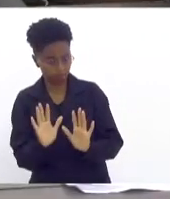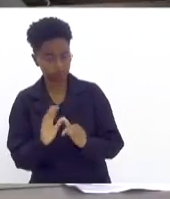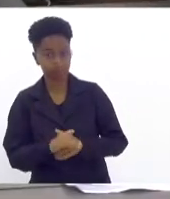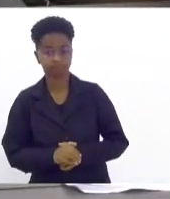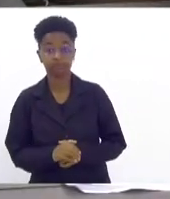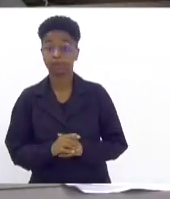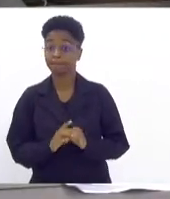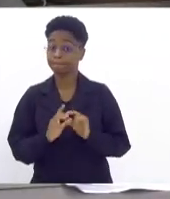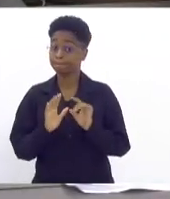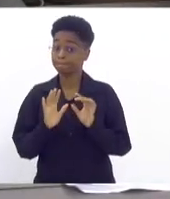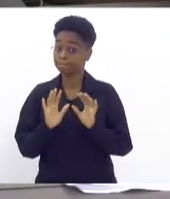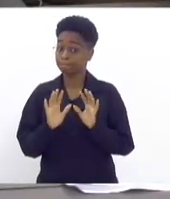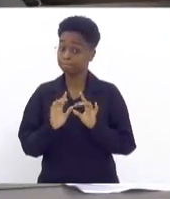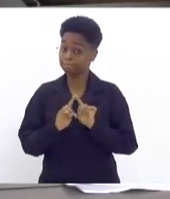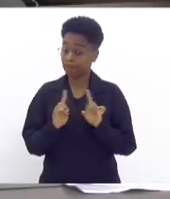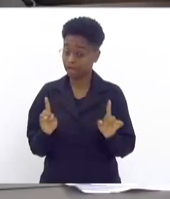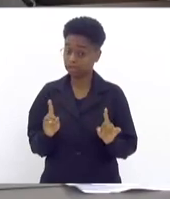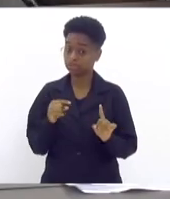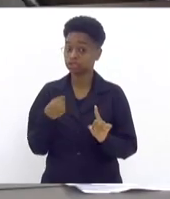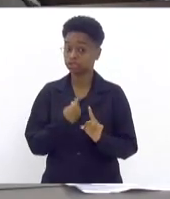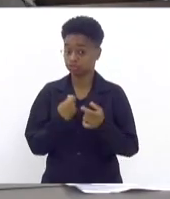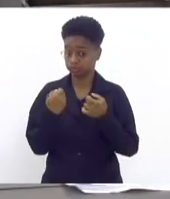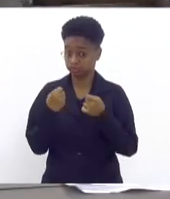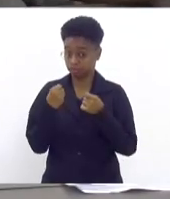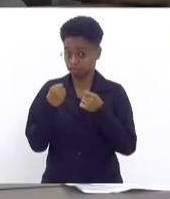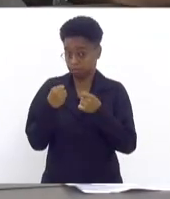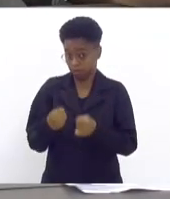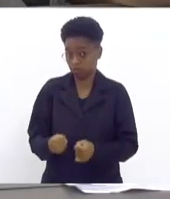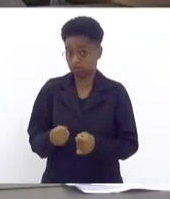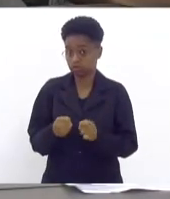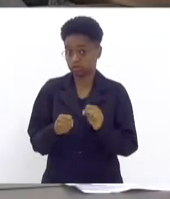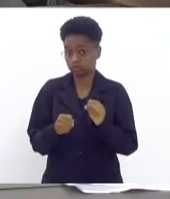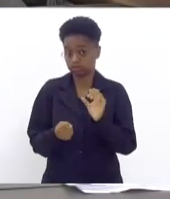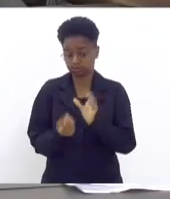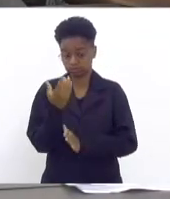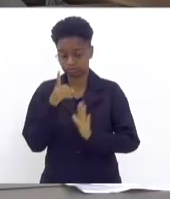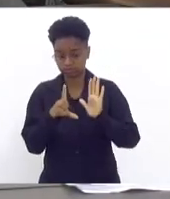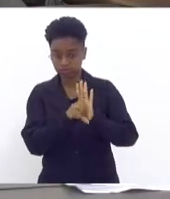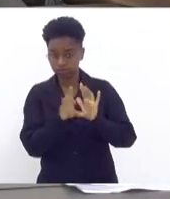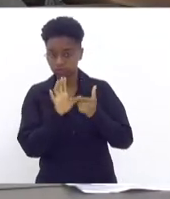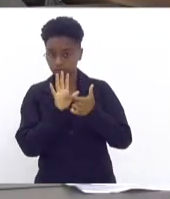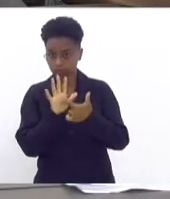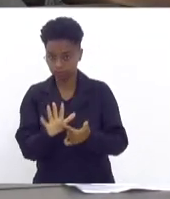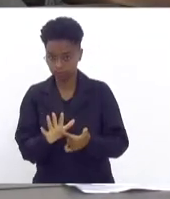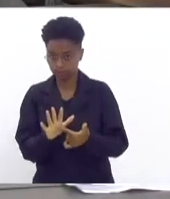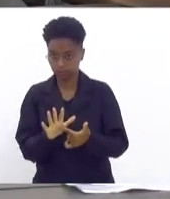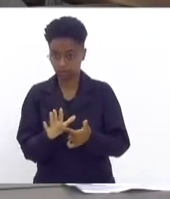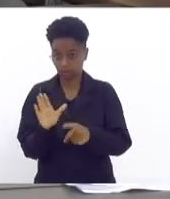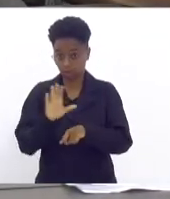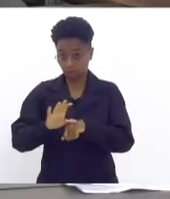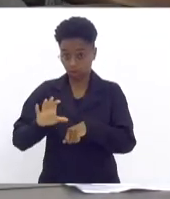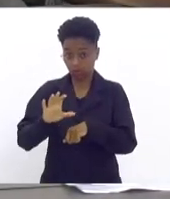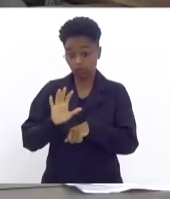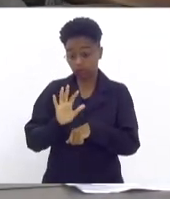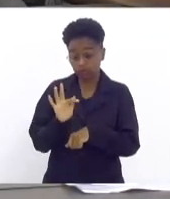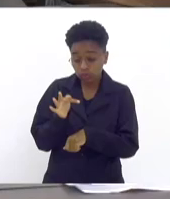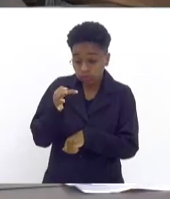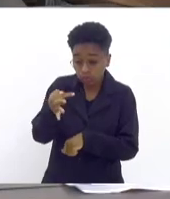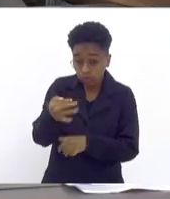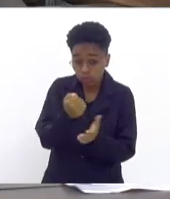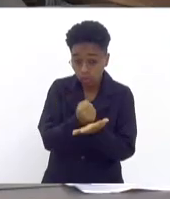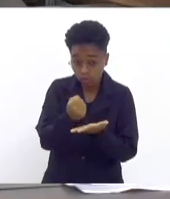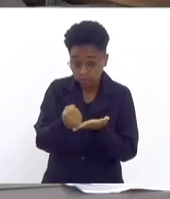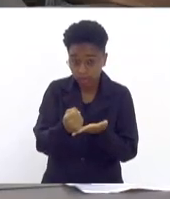podemos, sim, fazer uma lei dizendo o seguinte: que as futuras concessões com pedágio